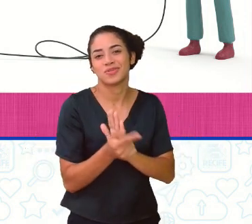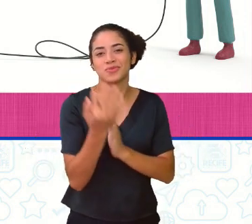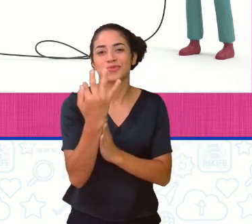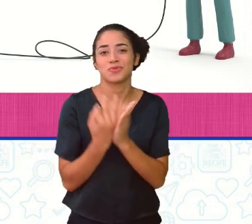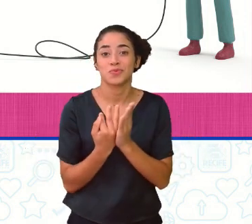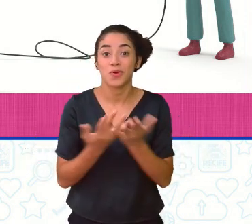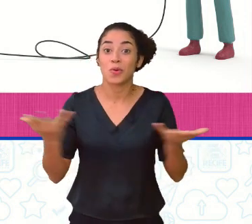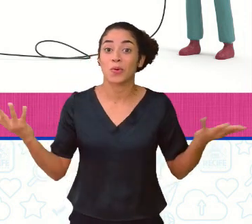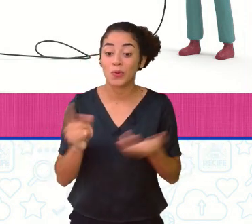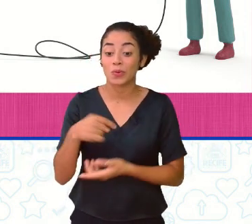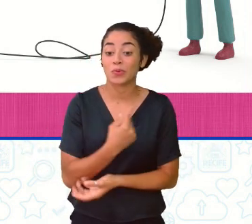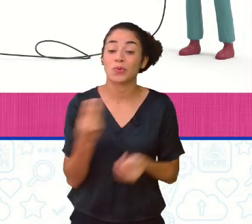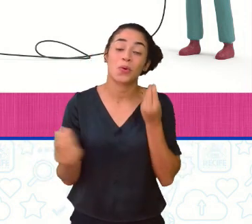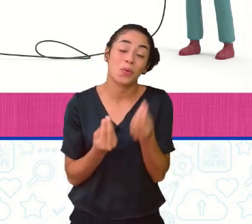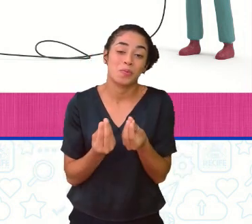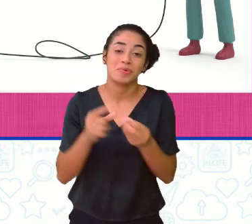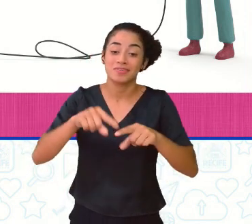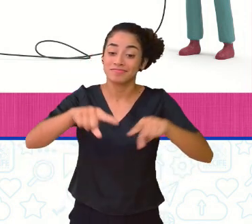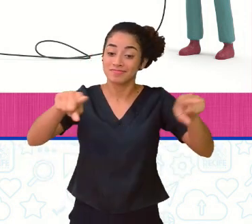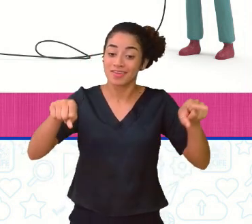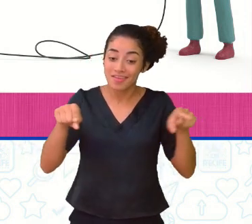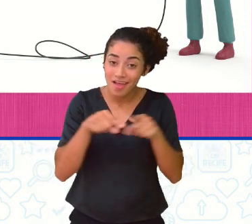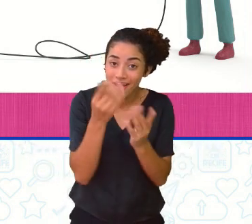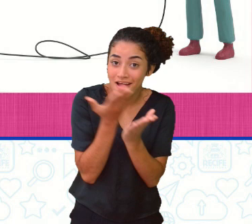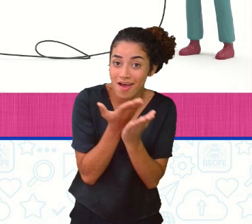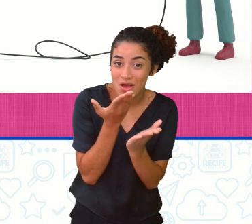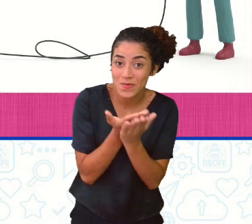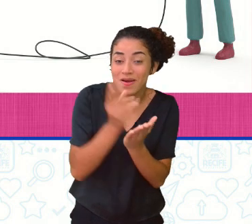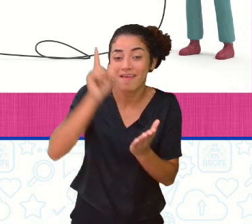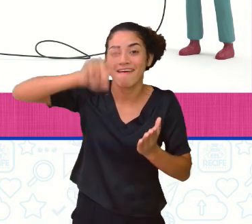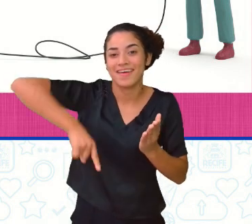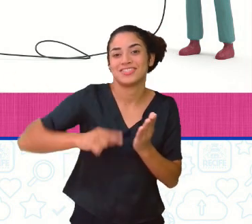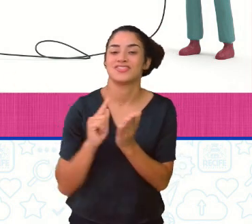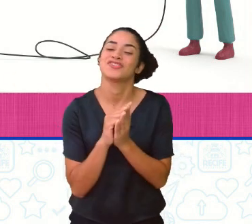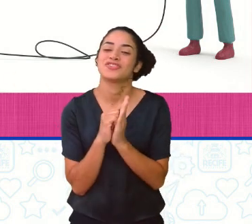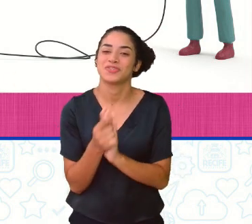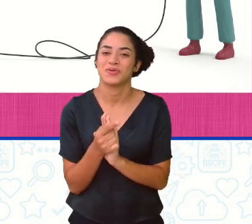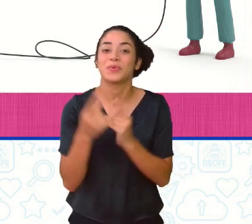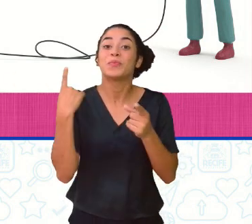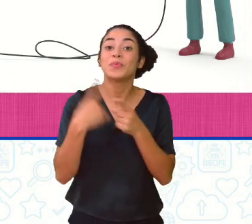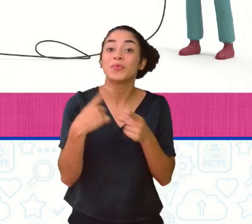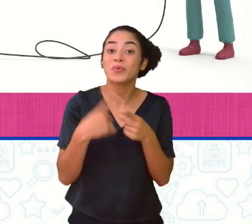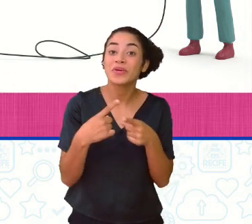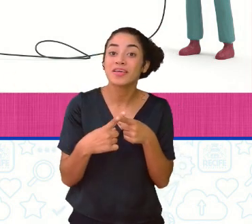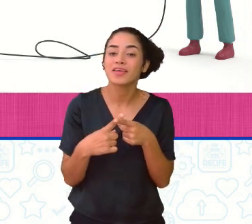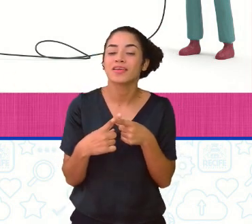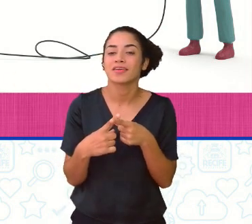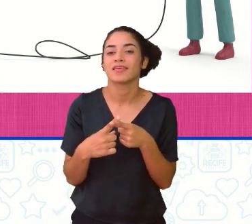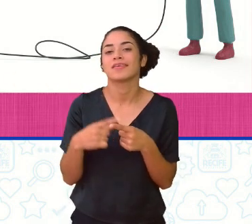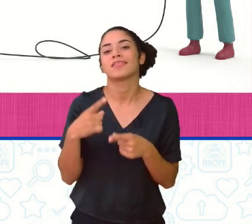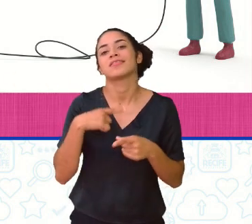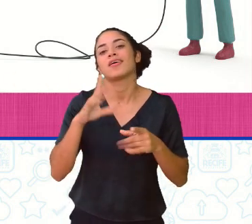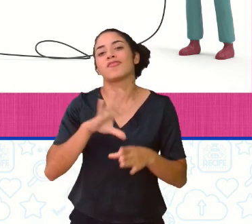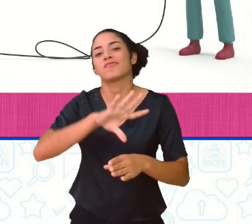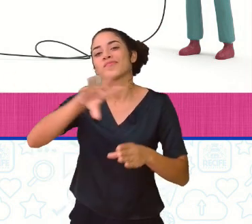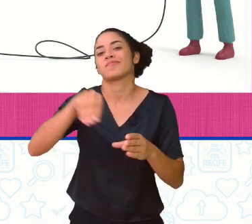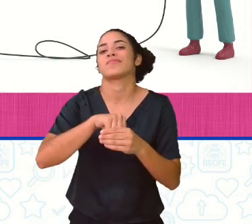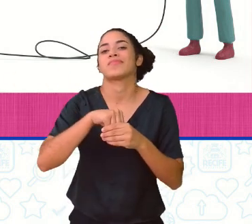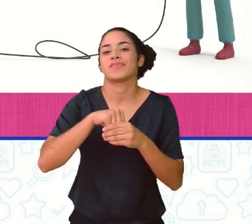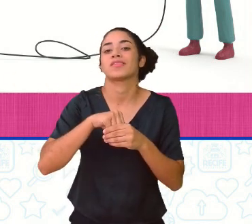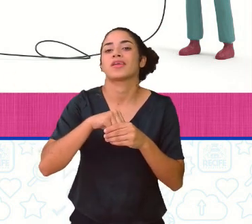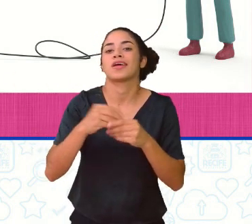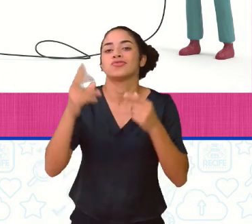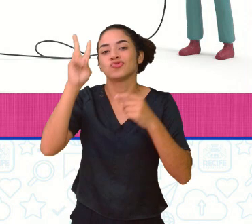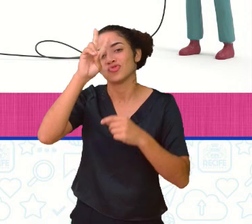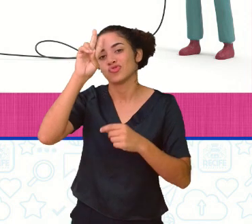está em uma aula, que é um gênero também, pois eles estão intimamente ligados à história da comunicação e da